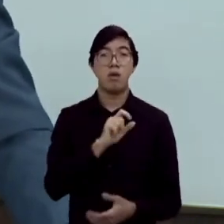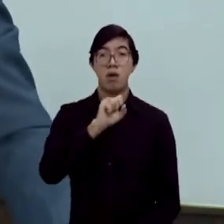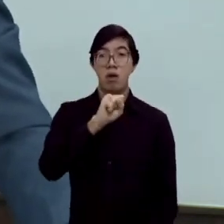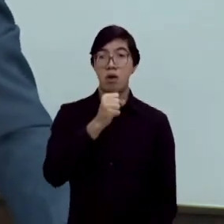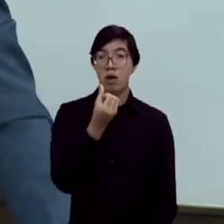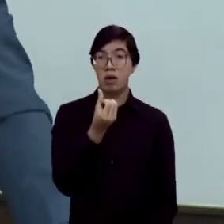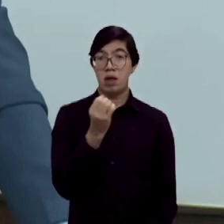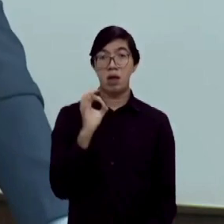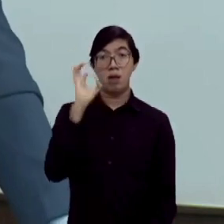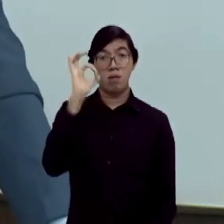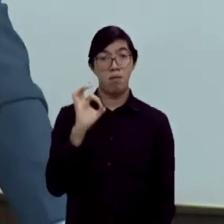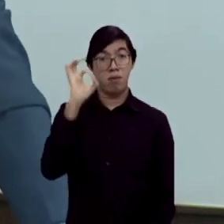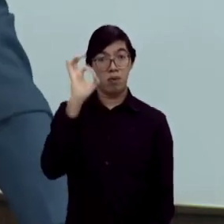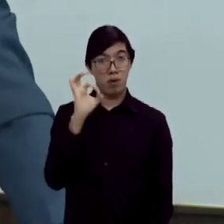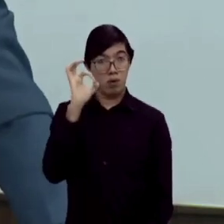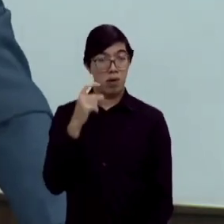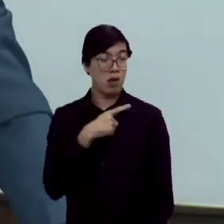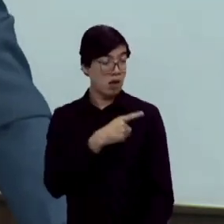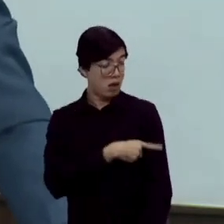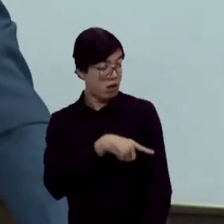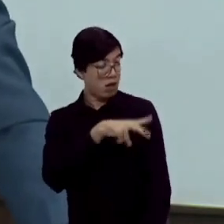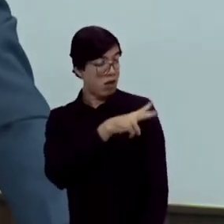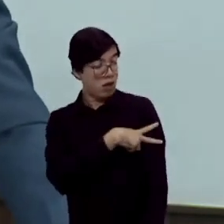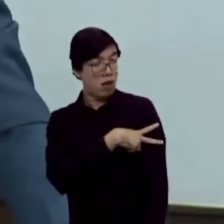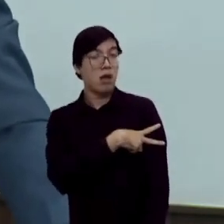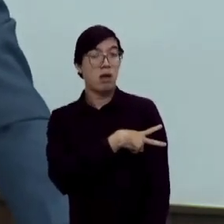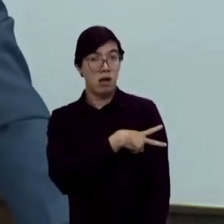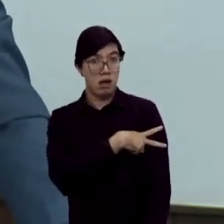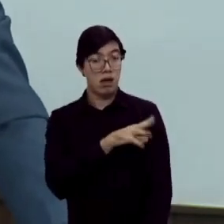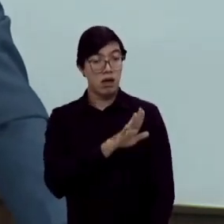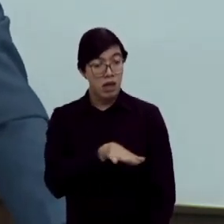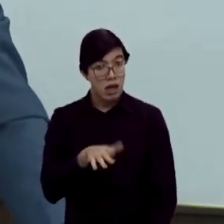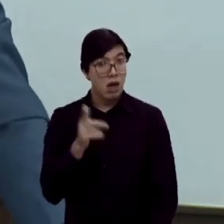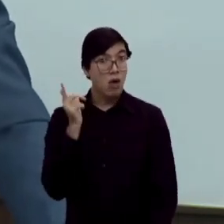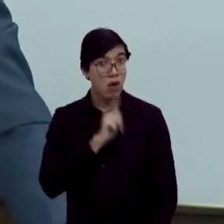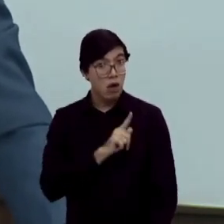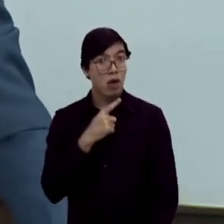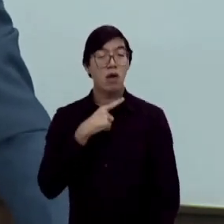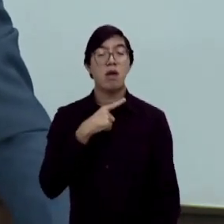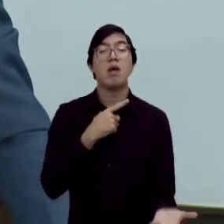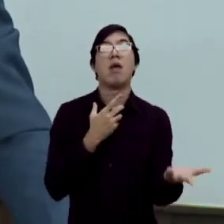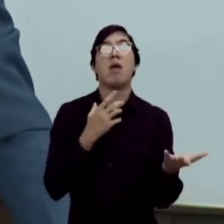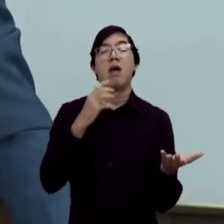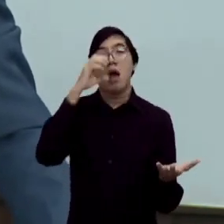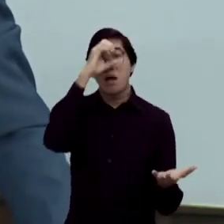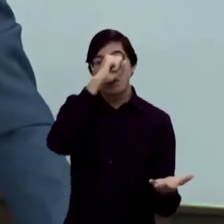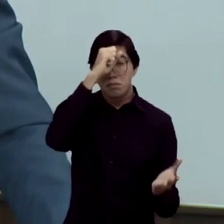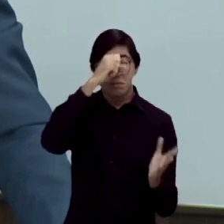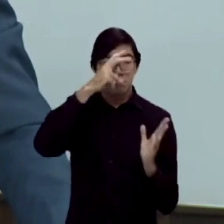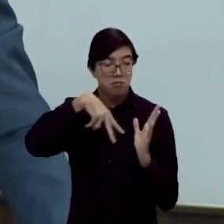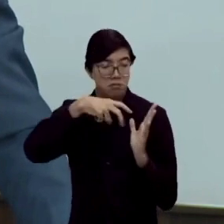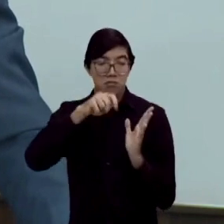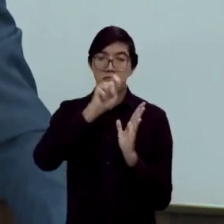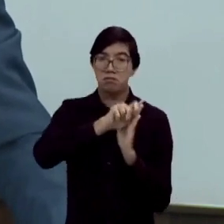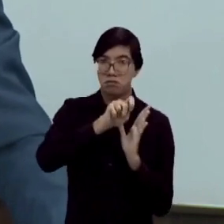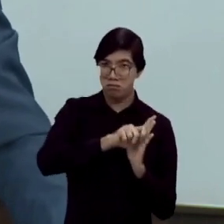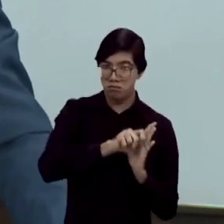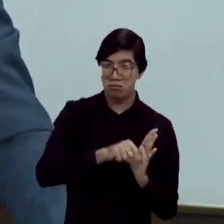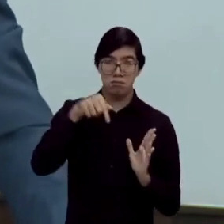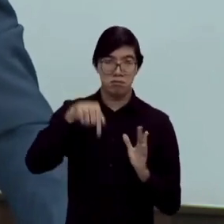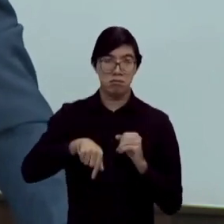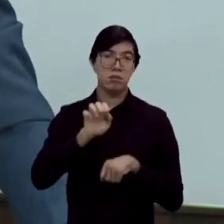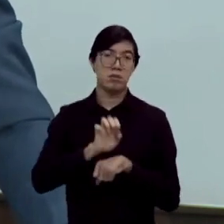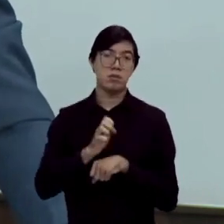86% das crianças do primeiro para o segundo ano saíam sabendo ler e escrever aqui no